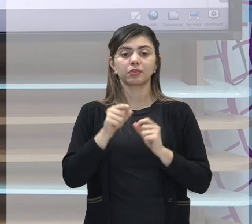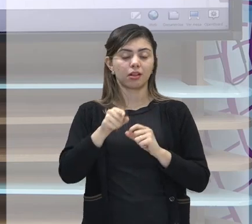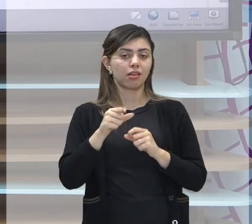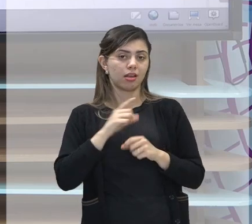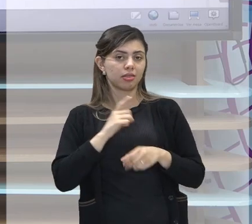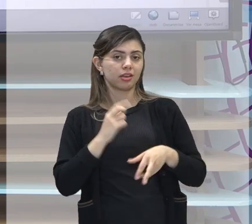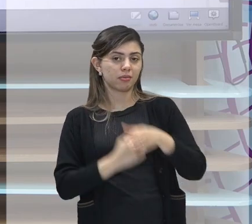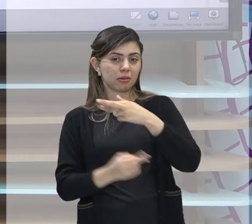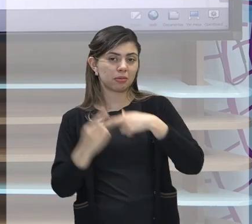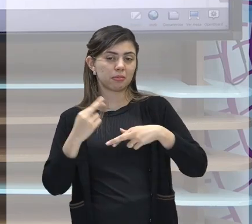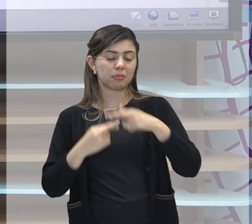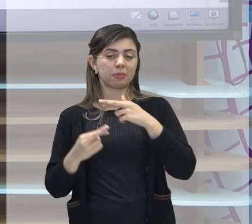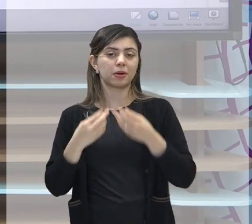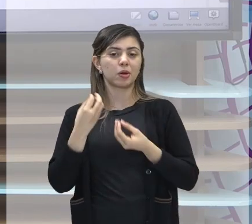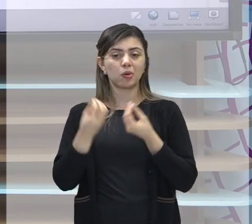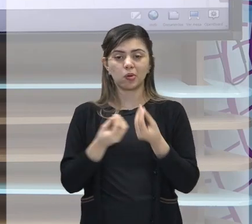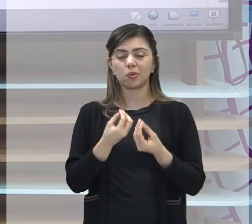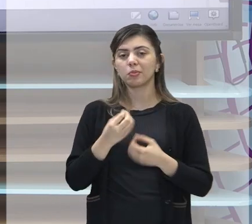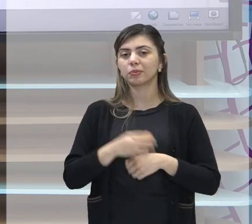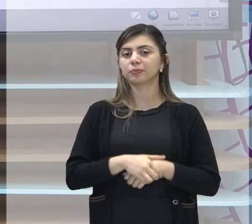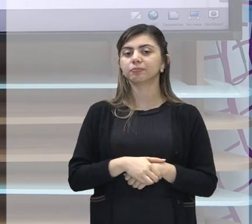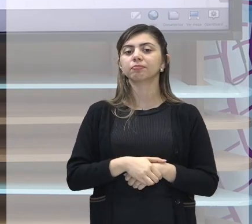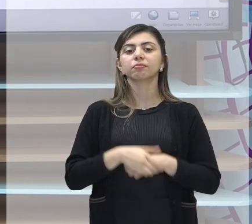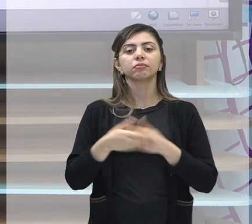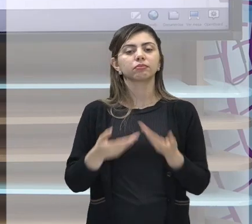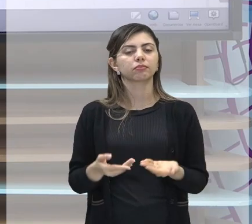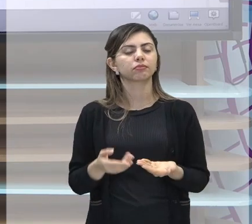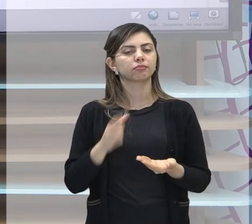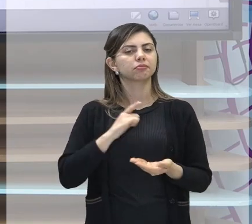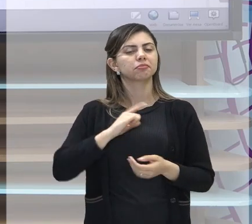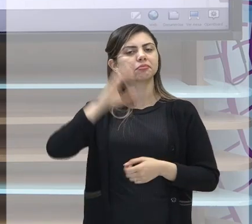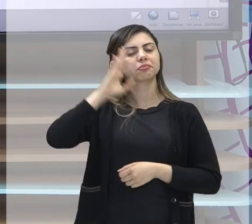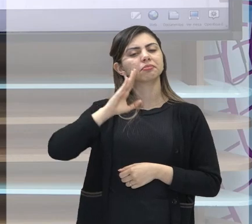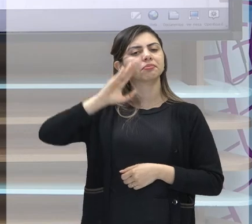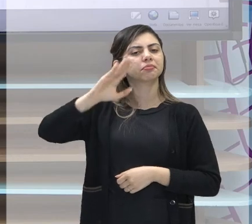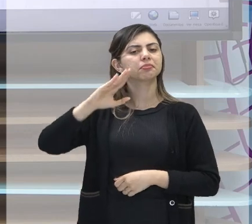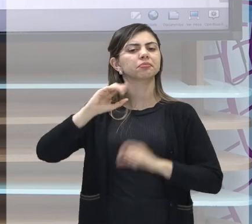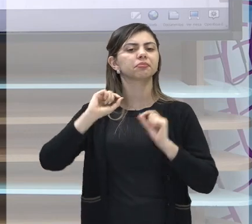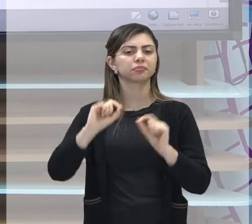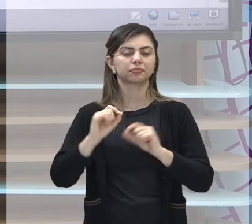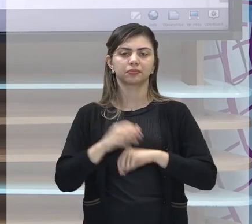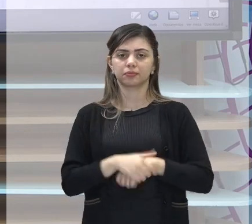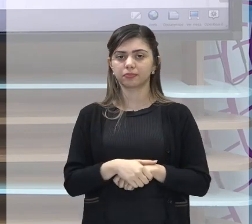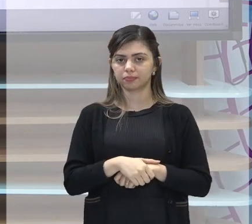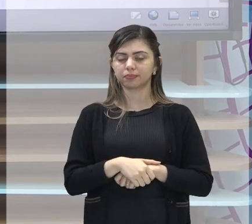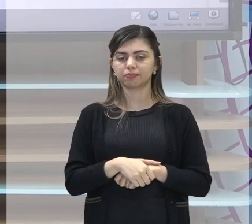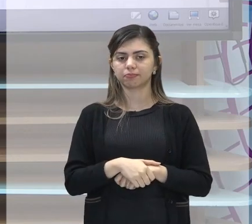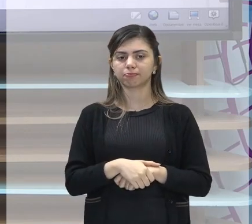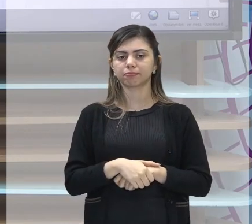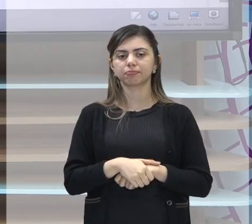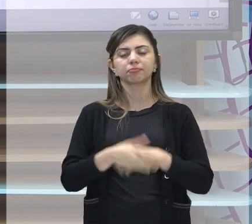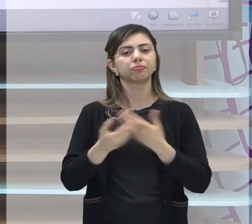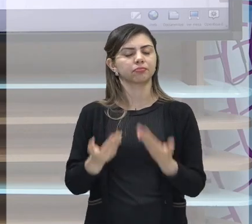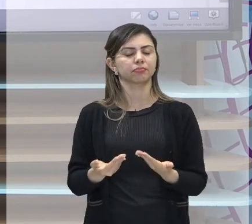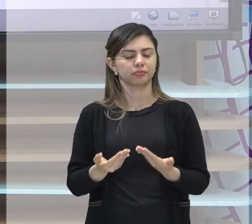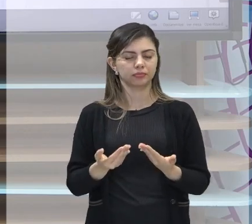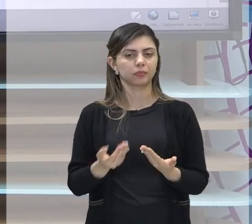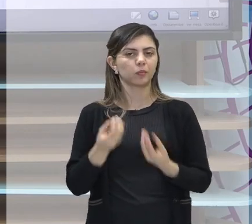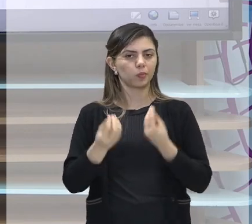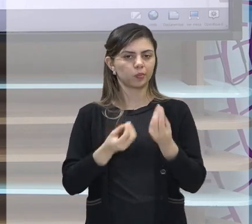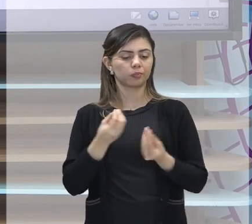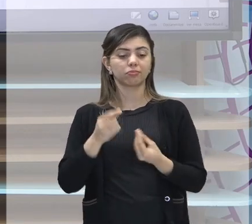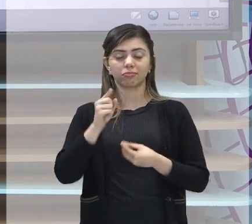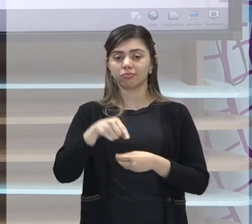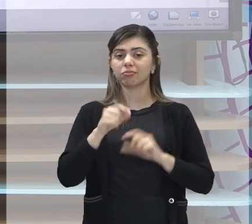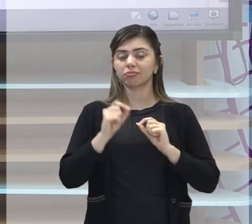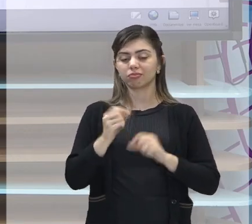cabano sendo um movimento principalmente não, é um